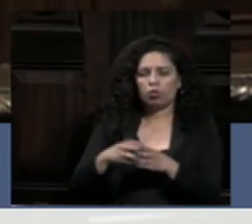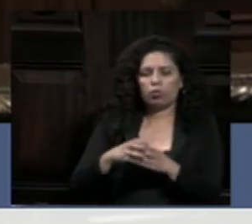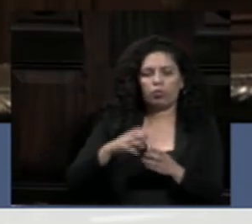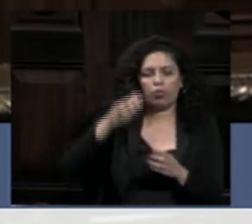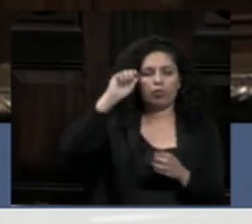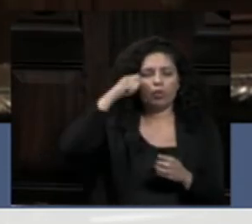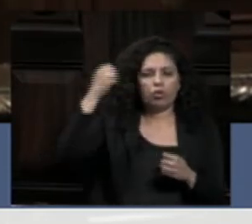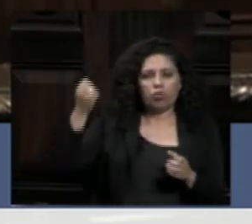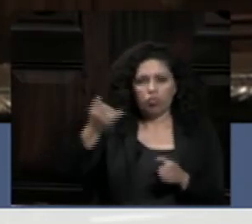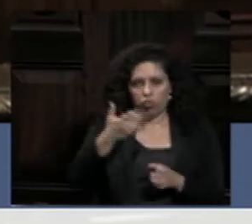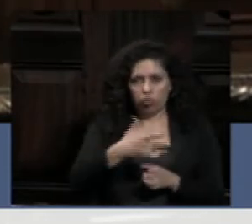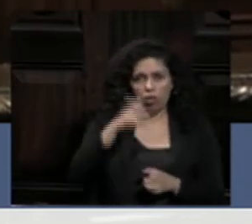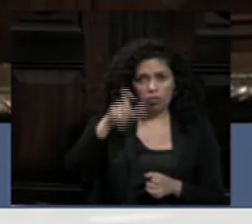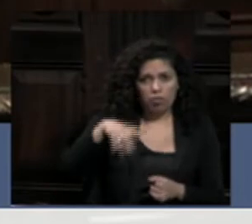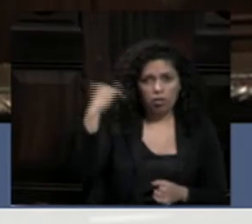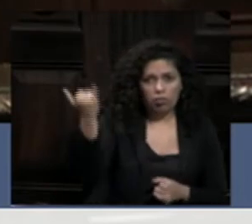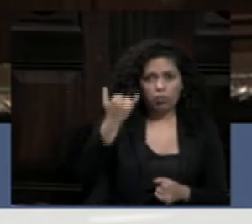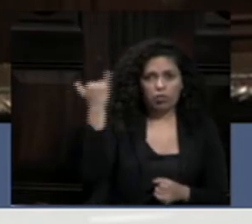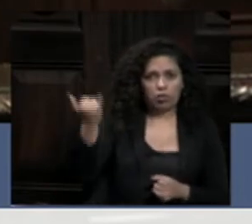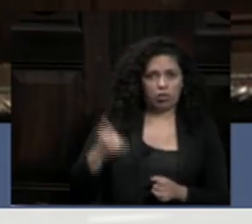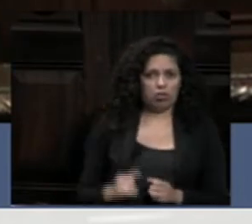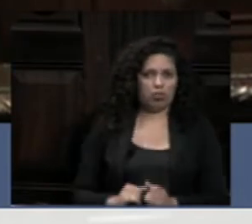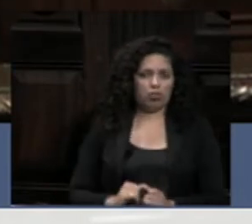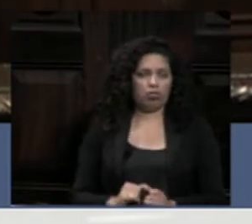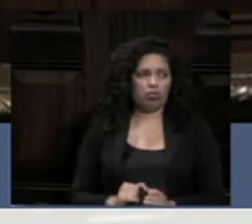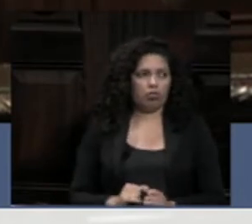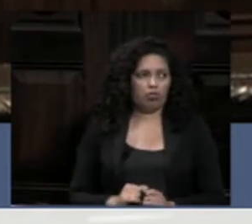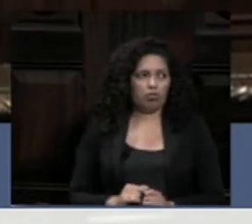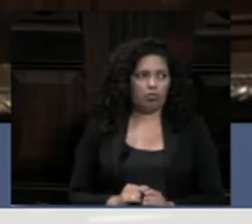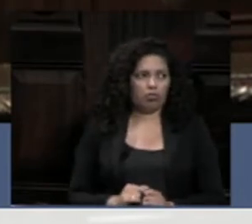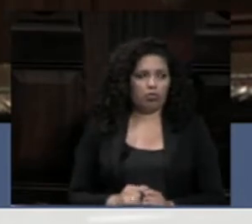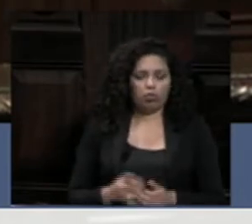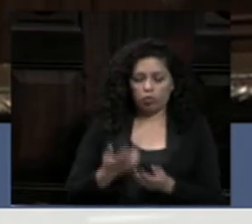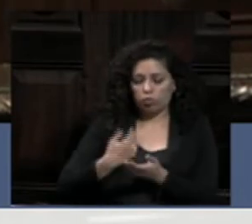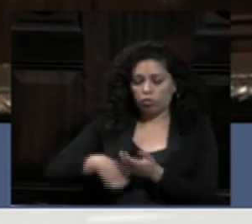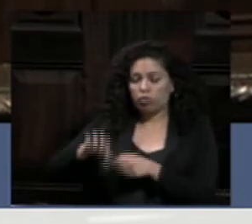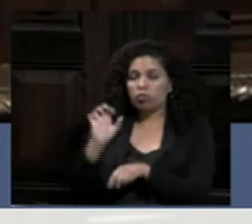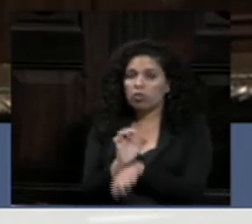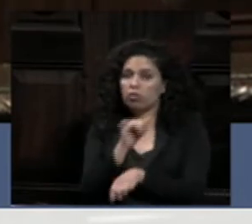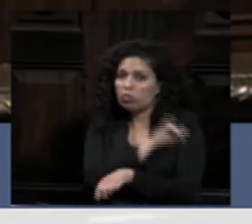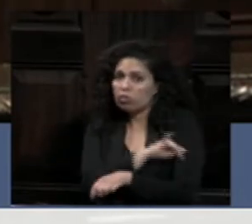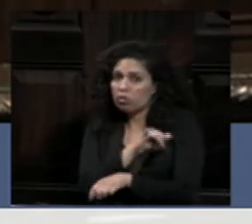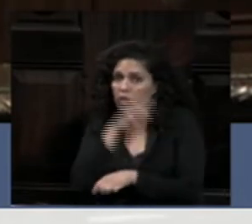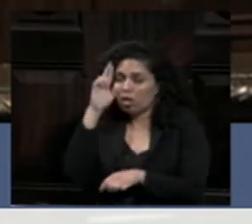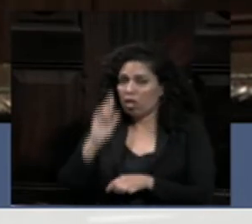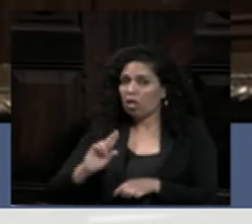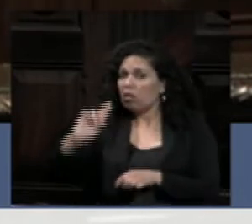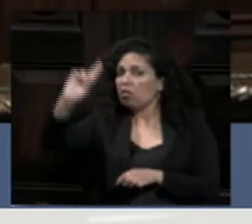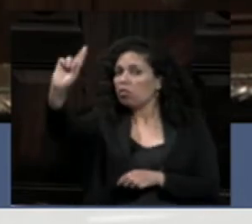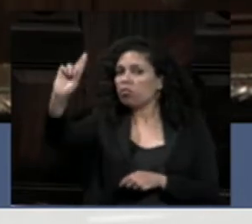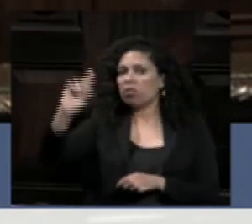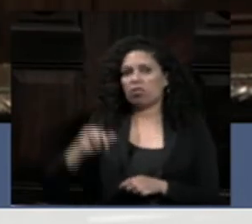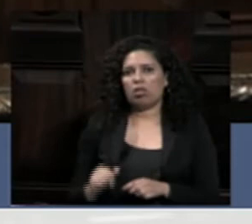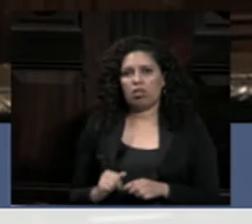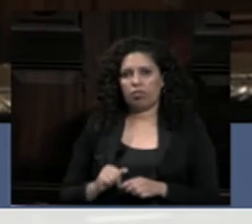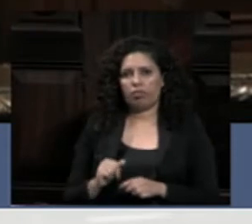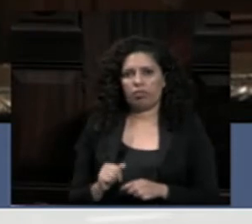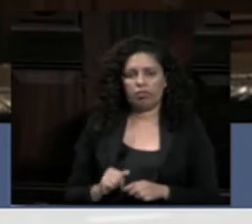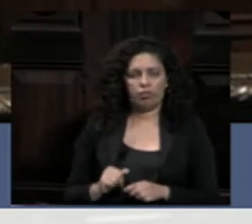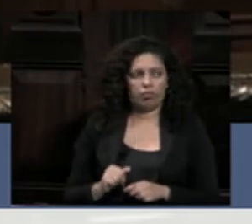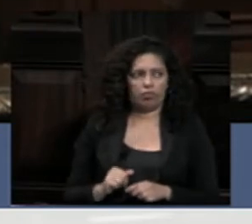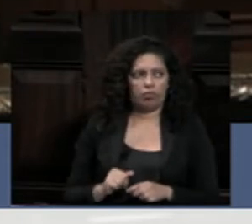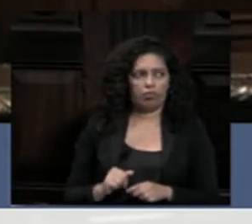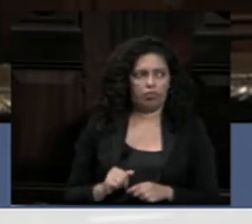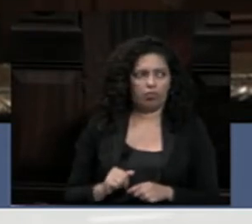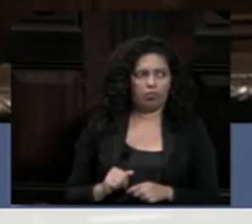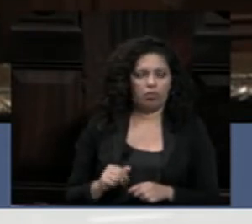que a Prefeitura do Rio, que o próprio Estado, assumam as suas responsabilidades e que não continuemos nesse jogo